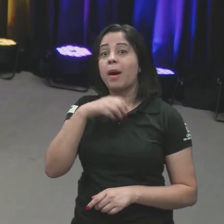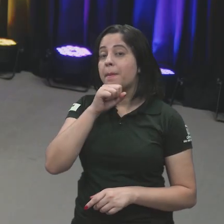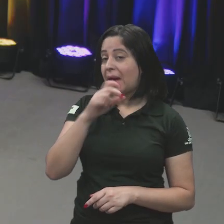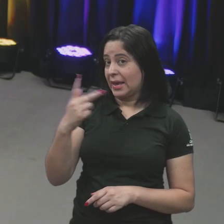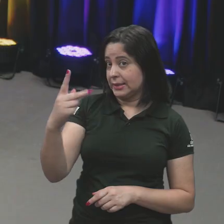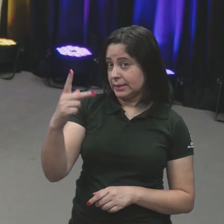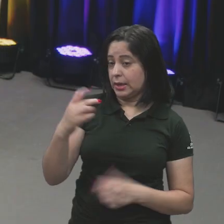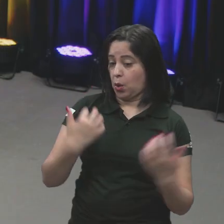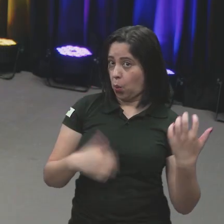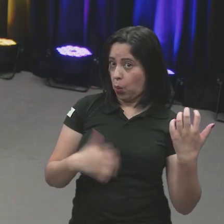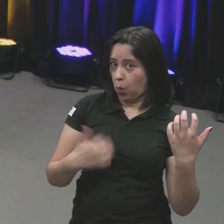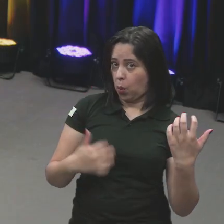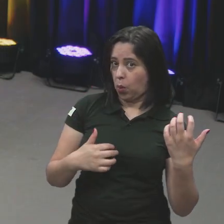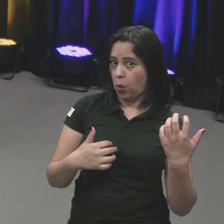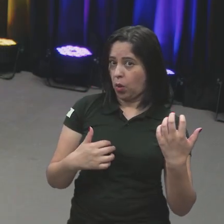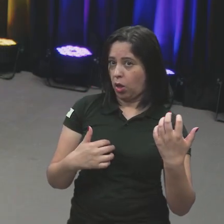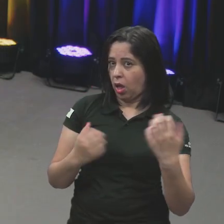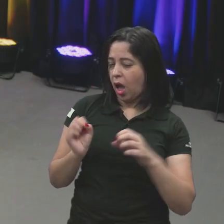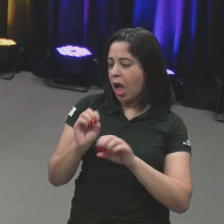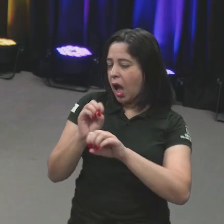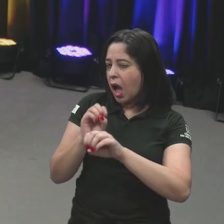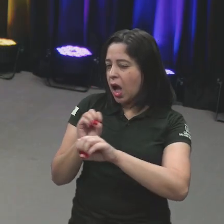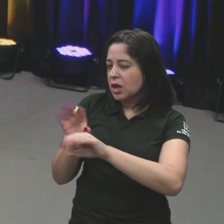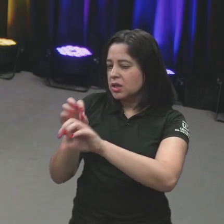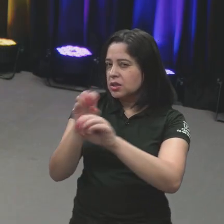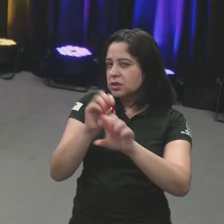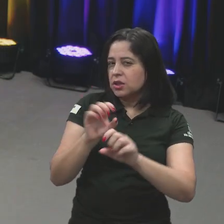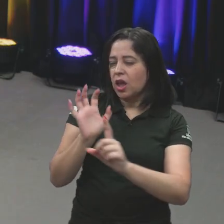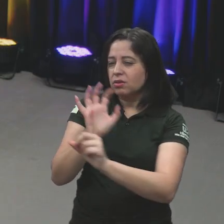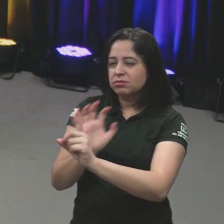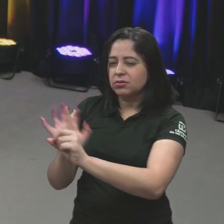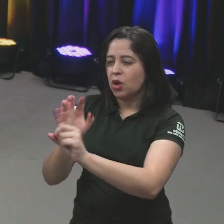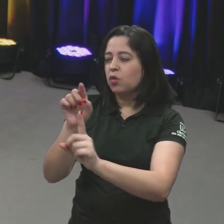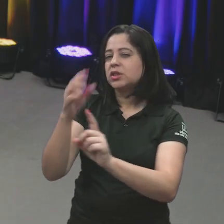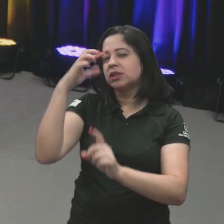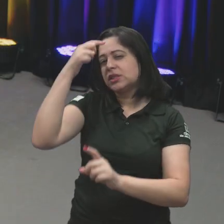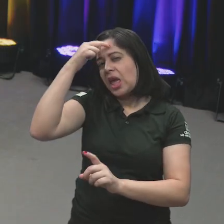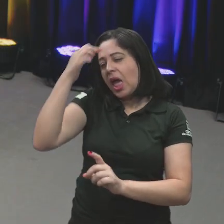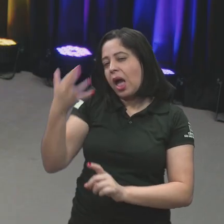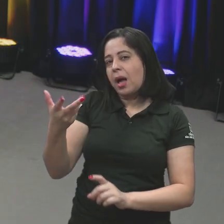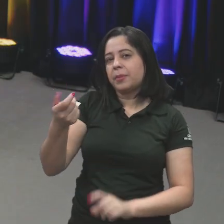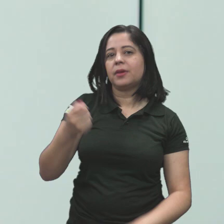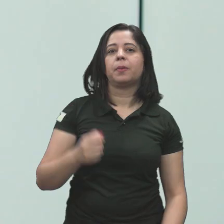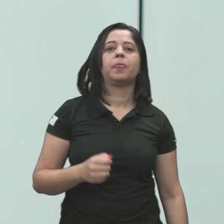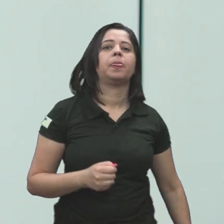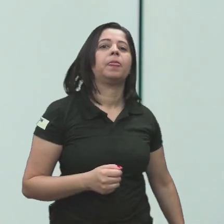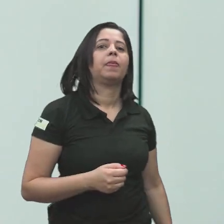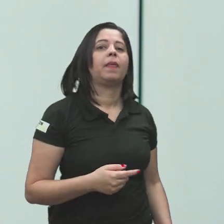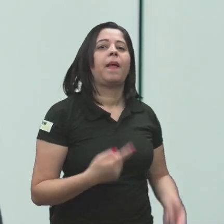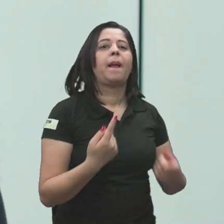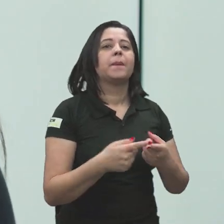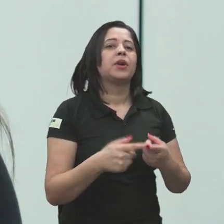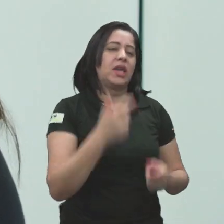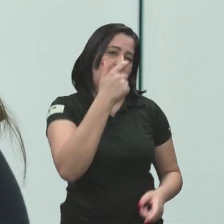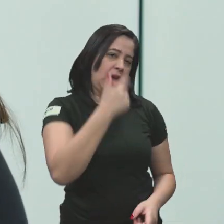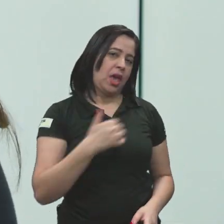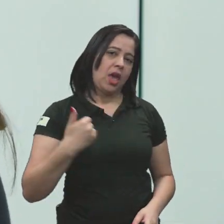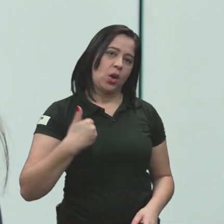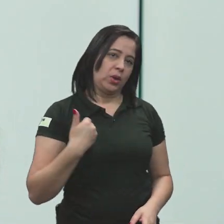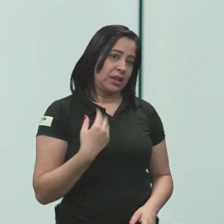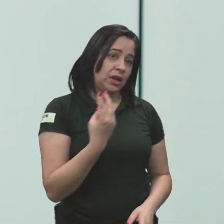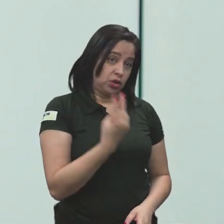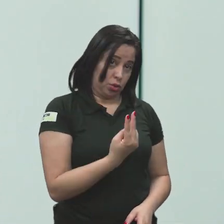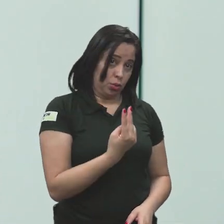principalmente, que já é músico, te inspira para você ser essa artista? porque eu canto desde que eu tinha 2 anos com